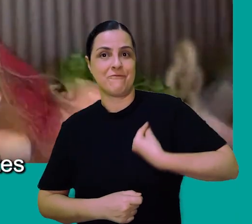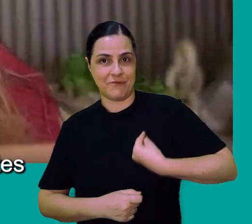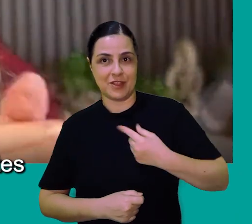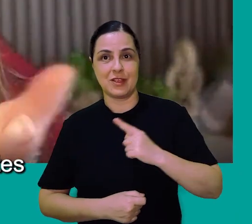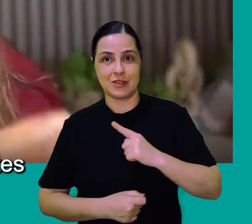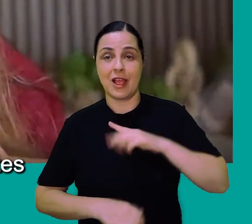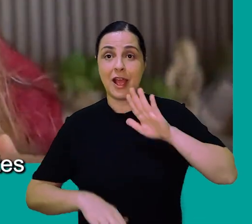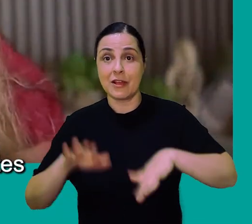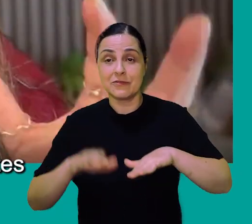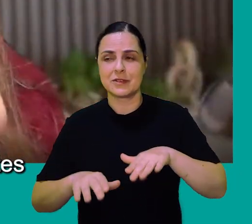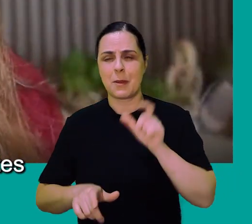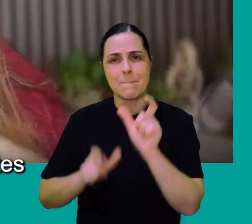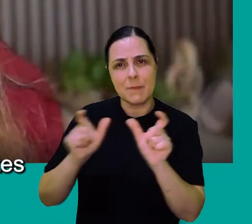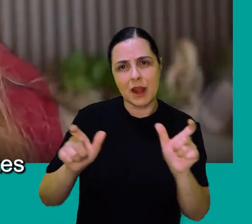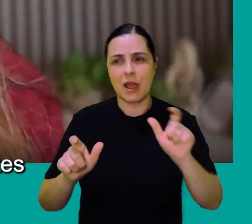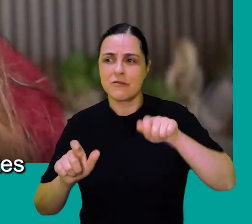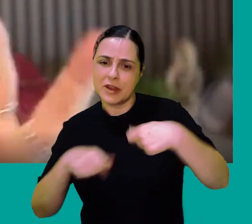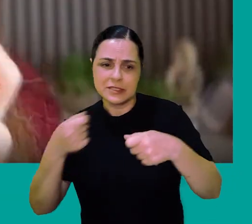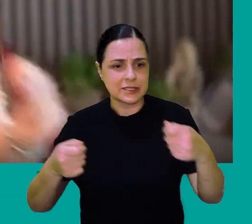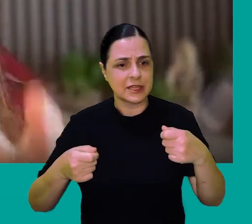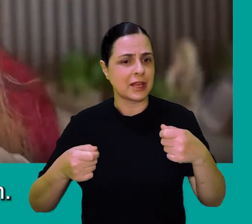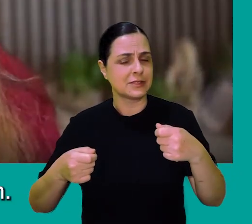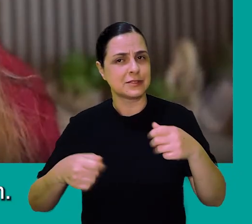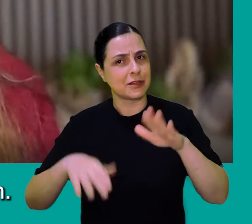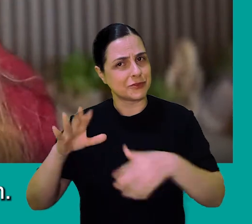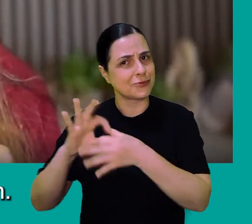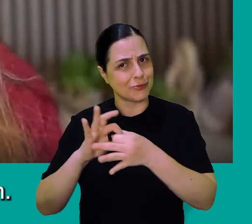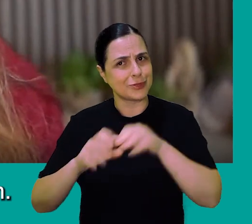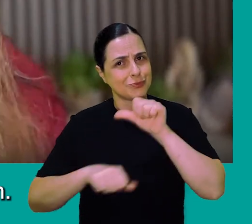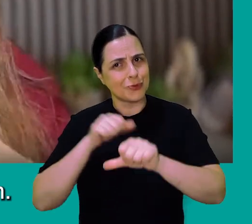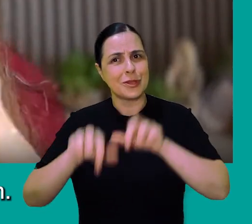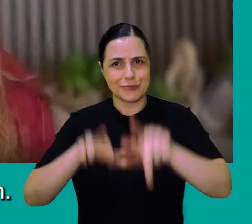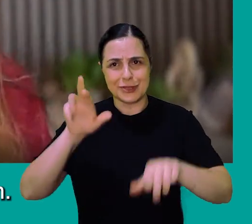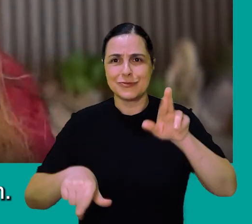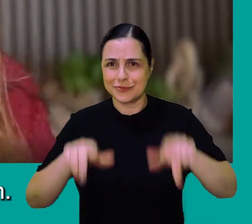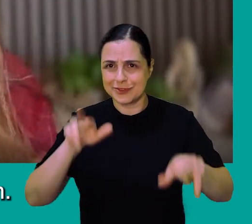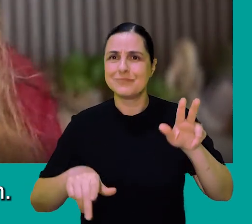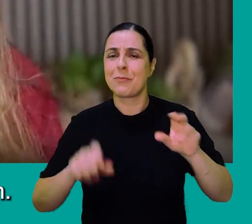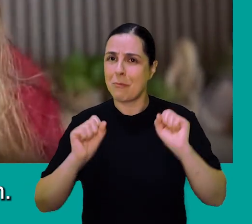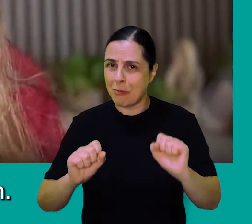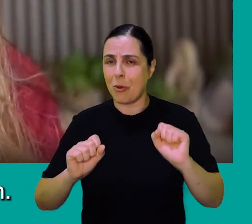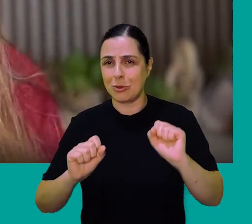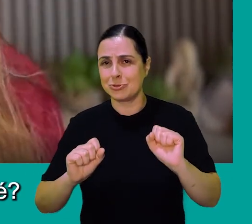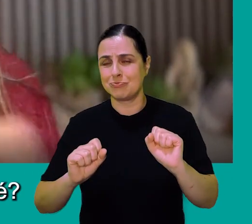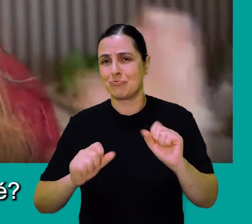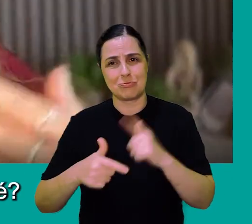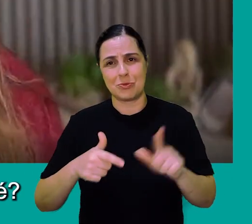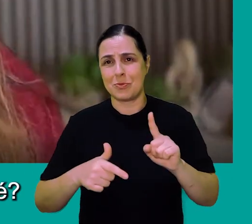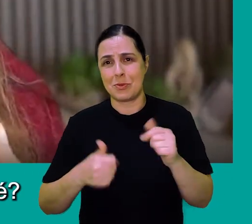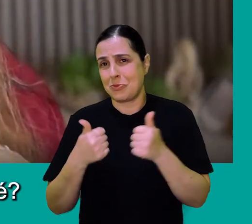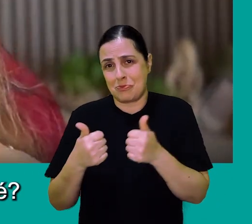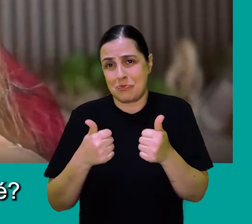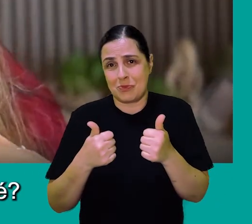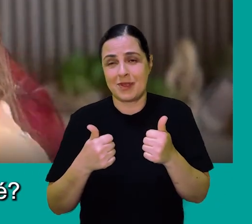sendo usadas de maneira diferente e elas vão se alterando o uso delas, que pode acontecer e está tudo bem, mas é legal